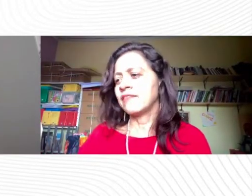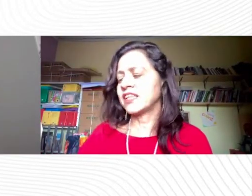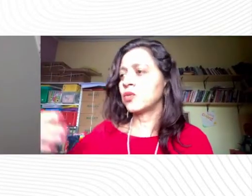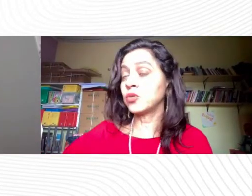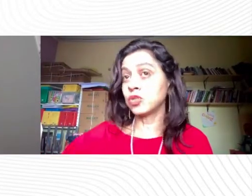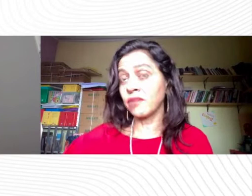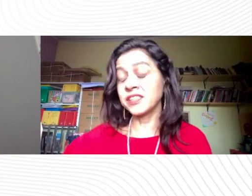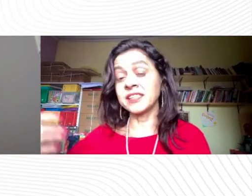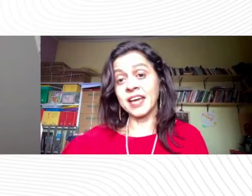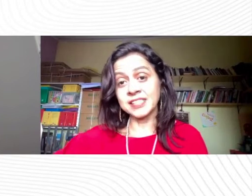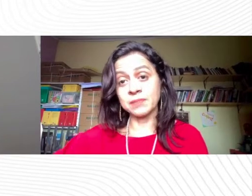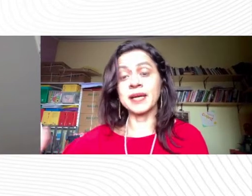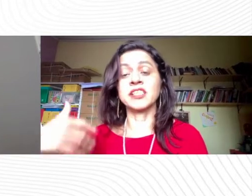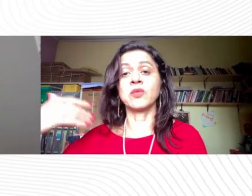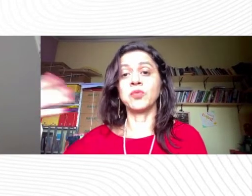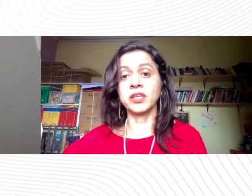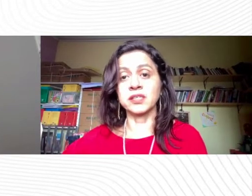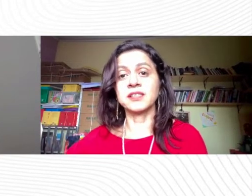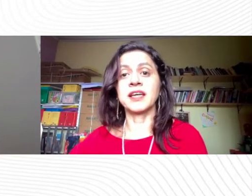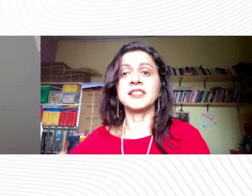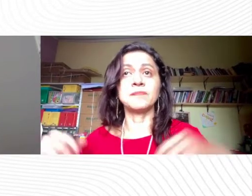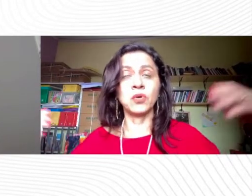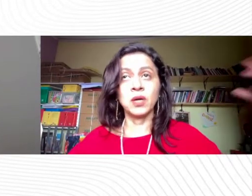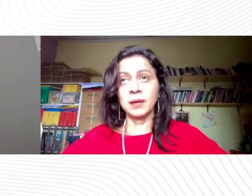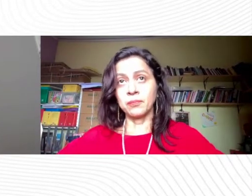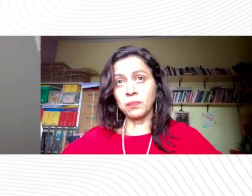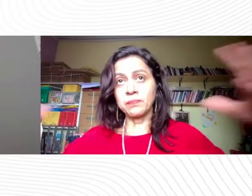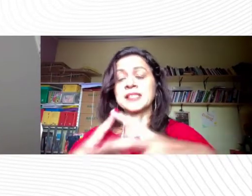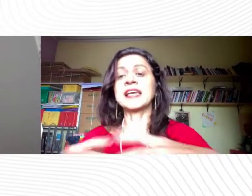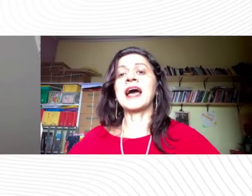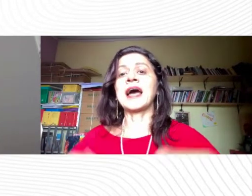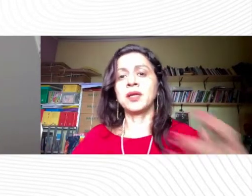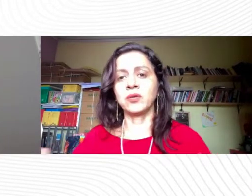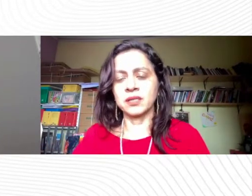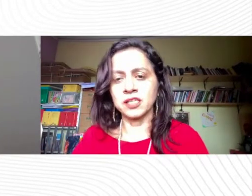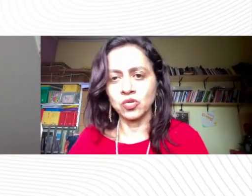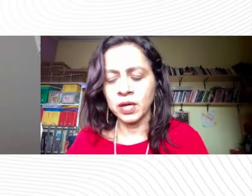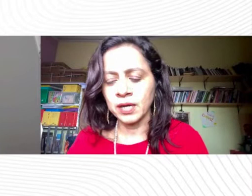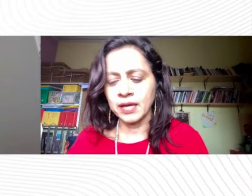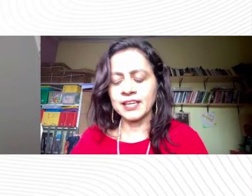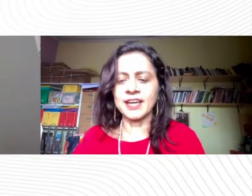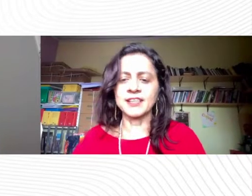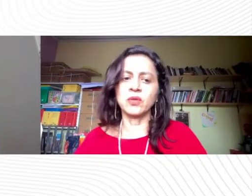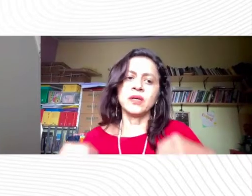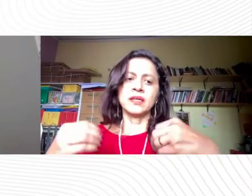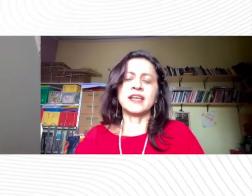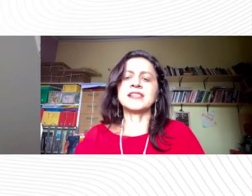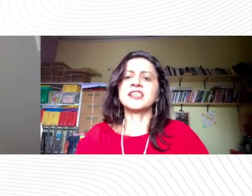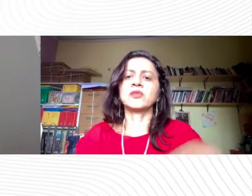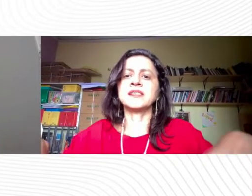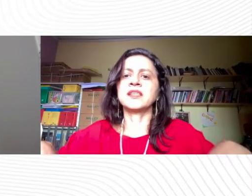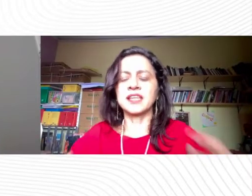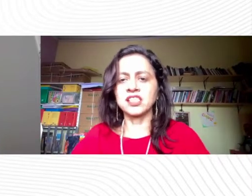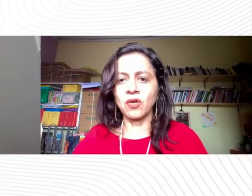né? Fazer com que os jovens se interessem pela questão política, se interessem por pensar a melhoria da sua realidade. Então, tem